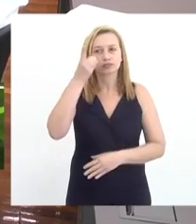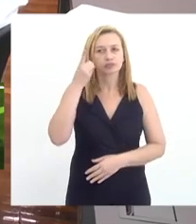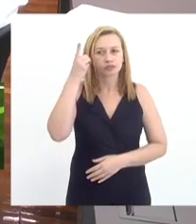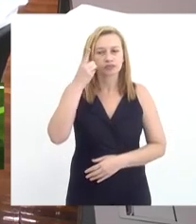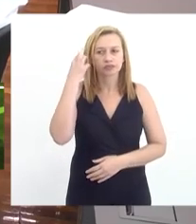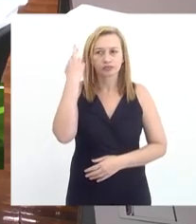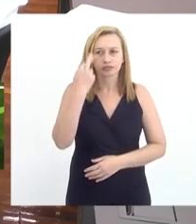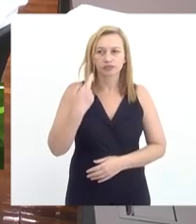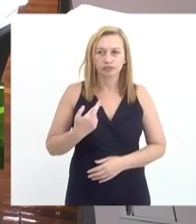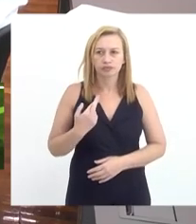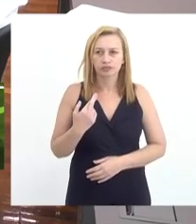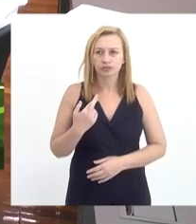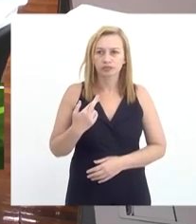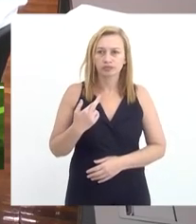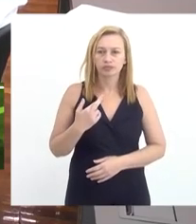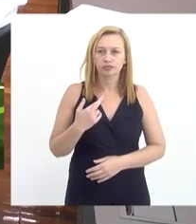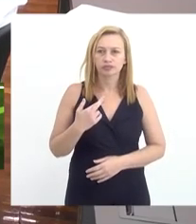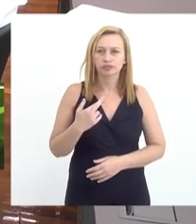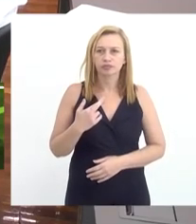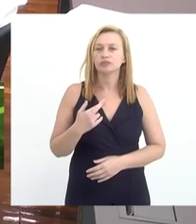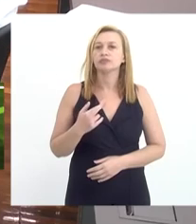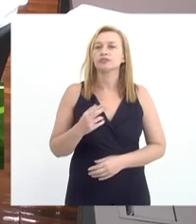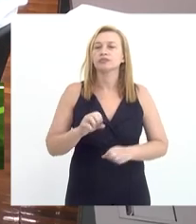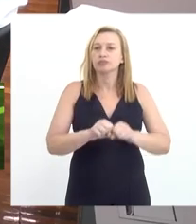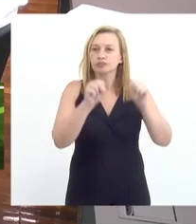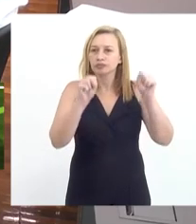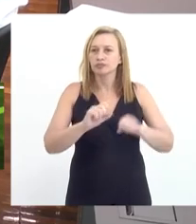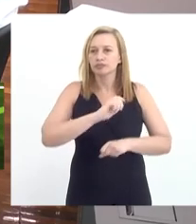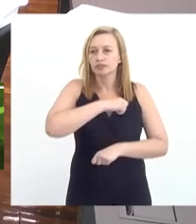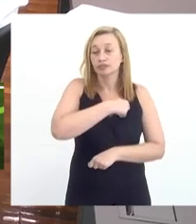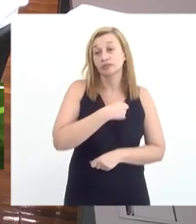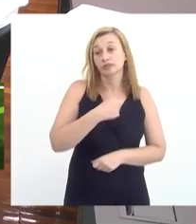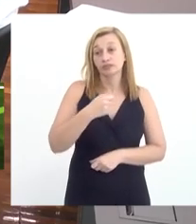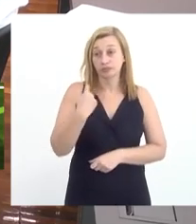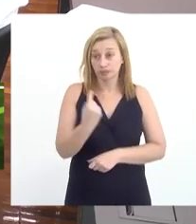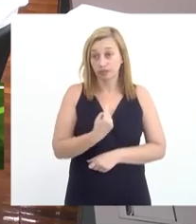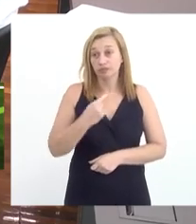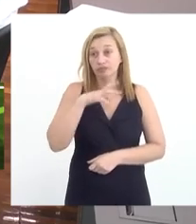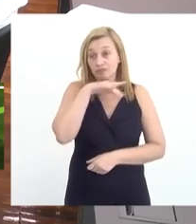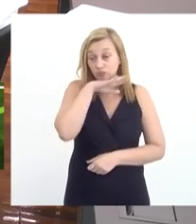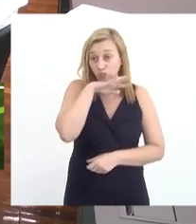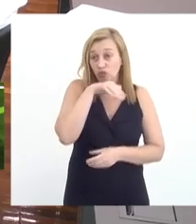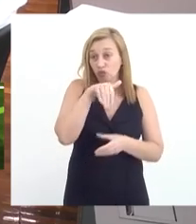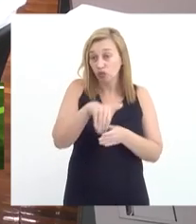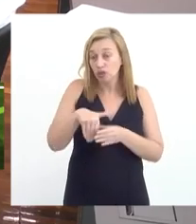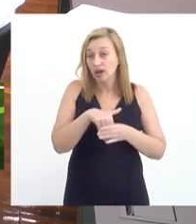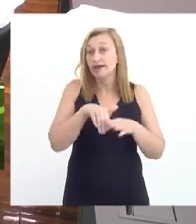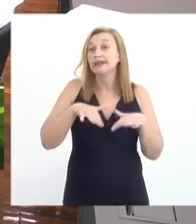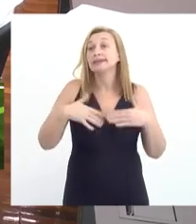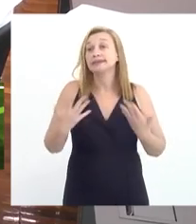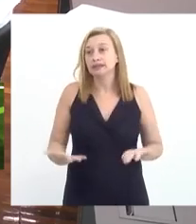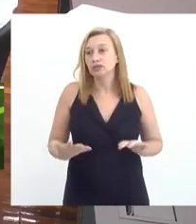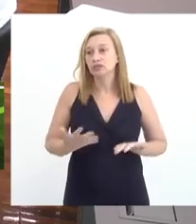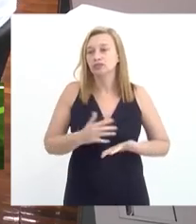O regime De recuperação Fiscal Para a gente É muito ruim Votar Então